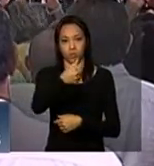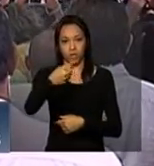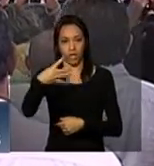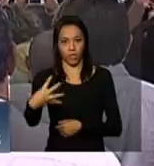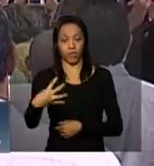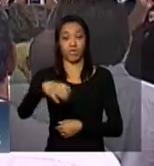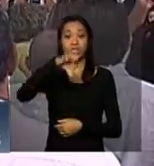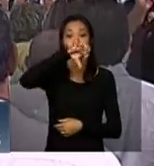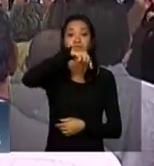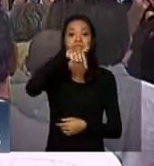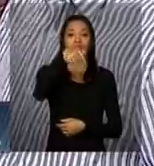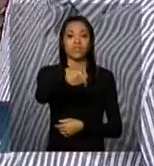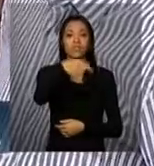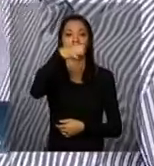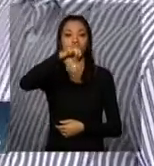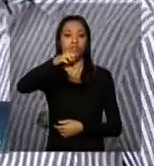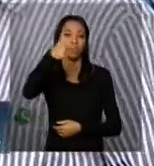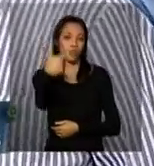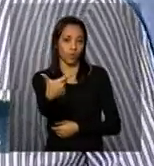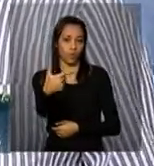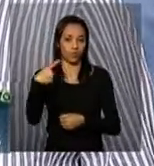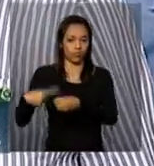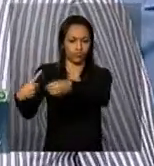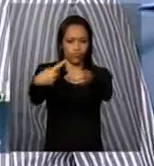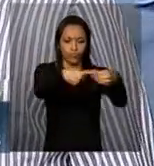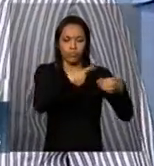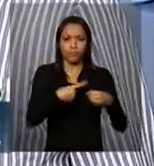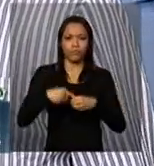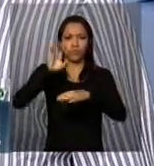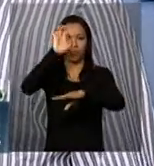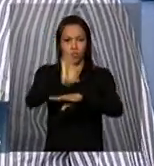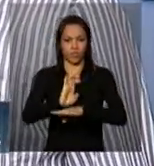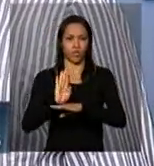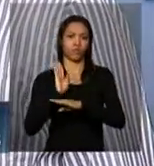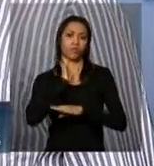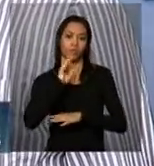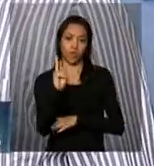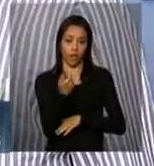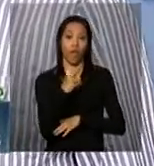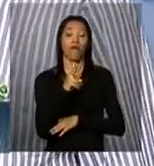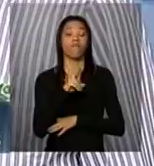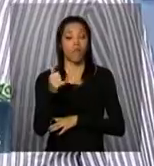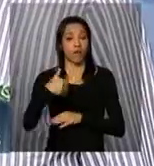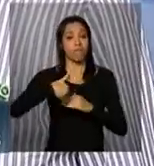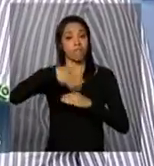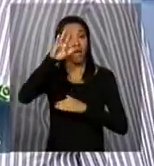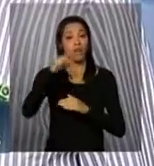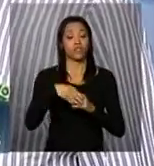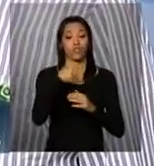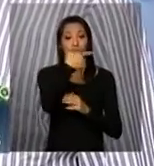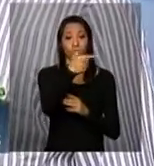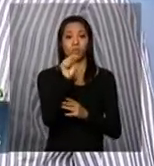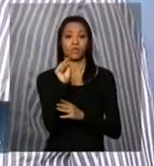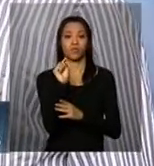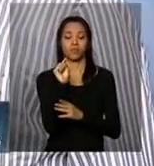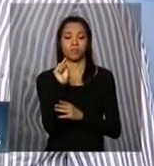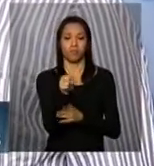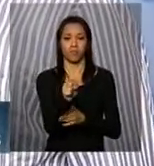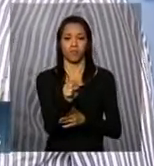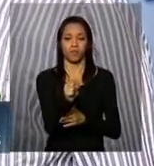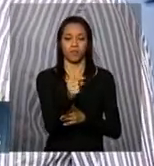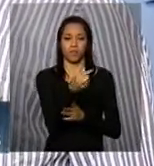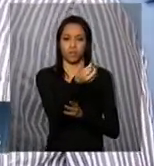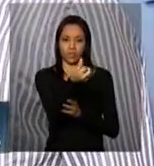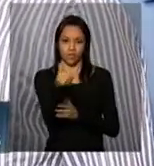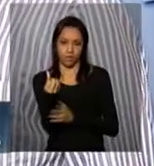792 municípios de Minas Gerais aptos devem receber mais de 26600